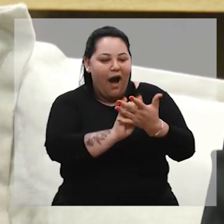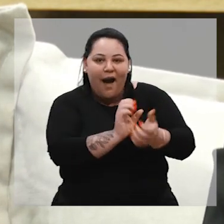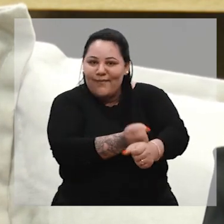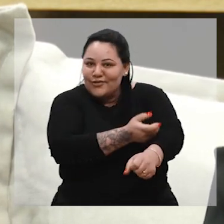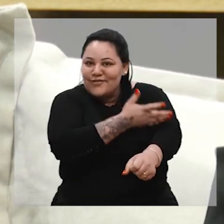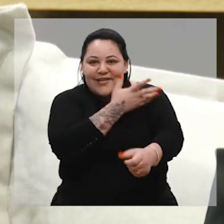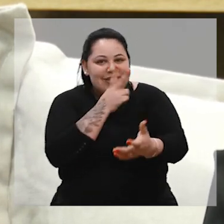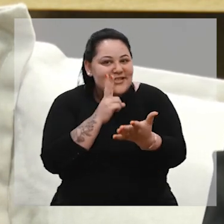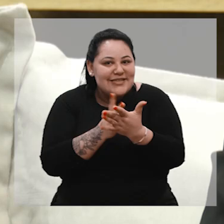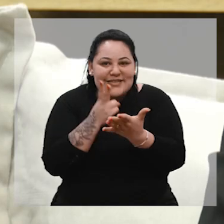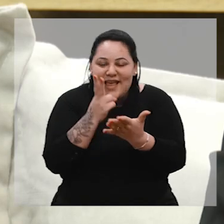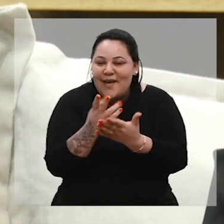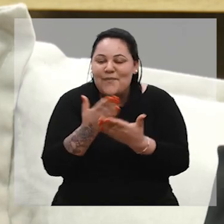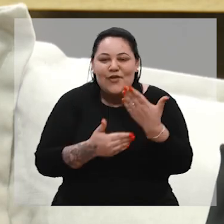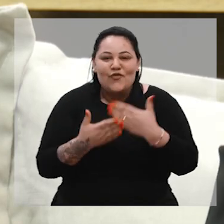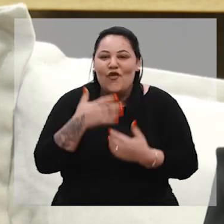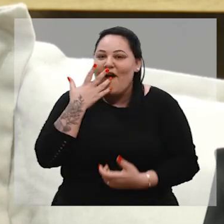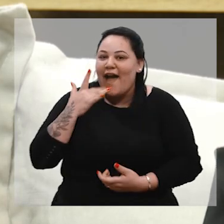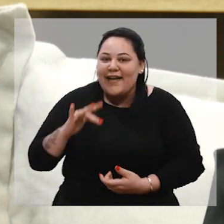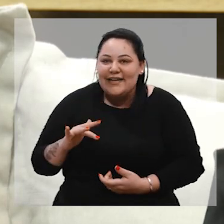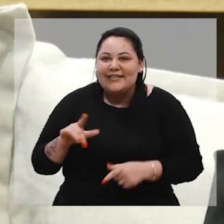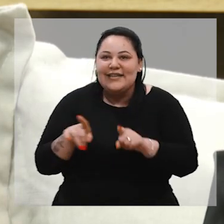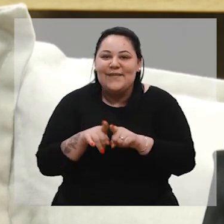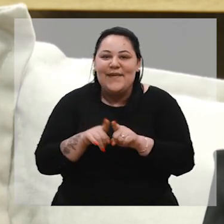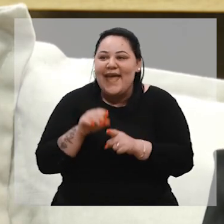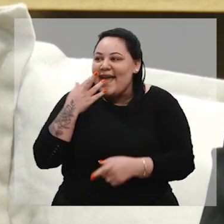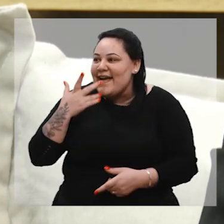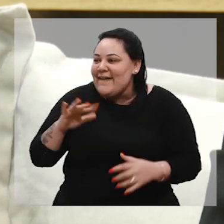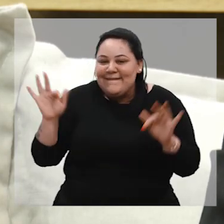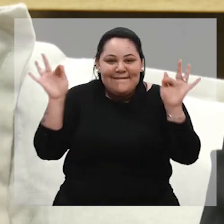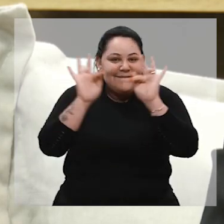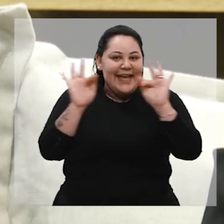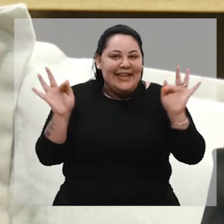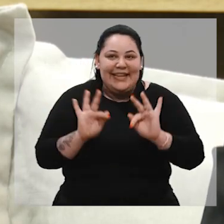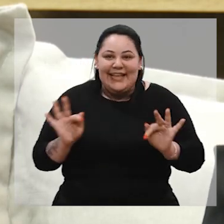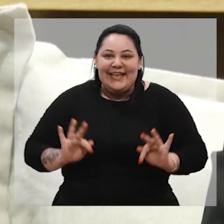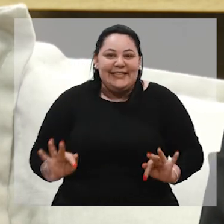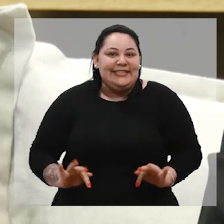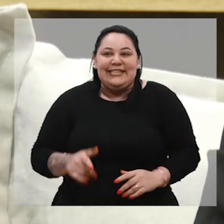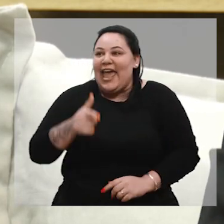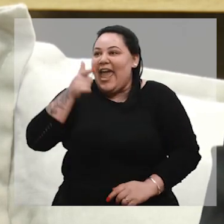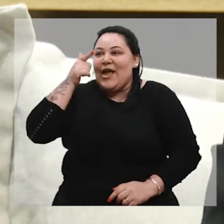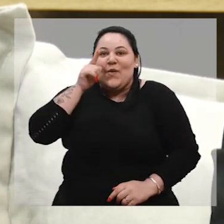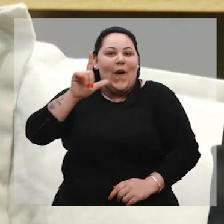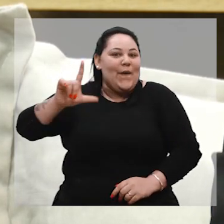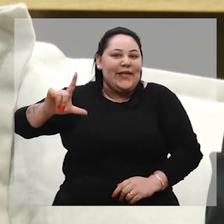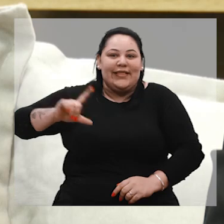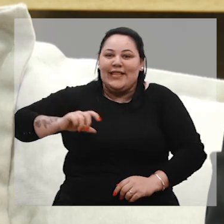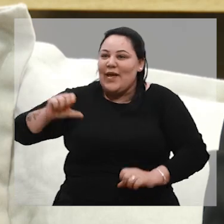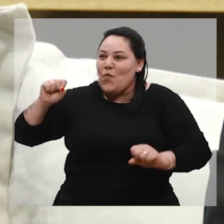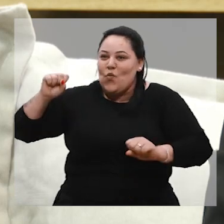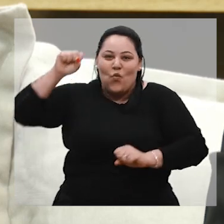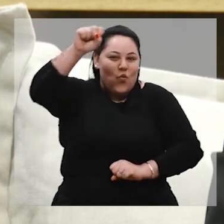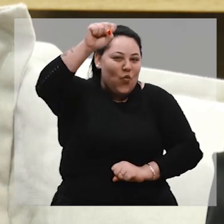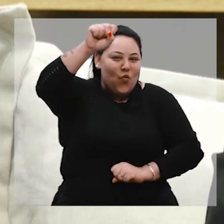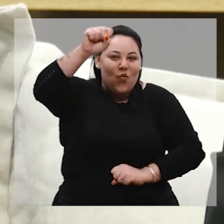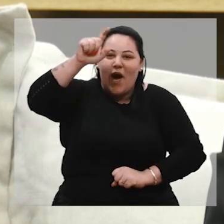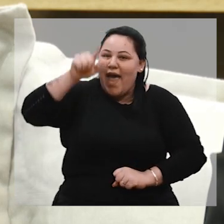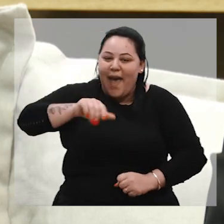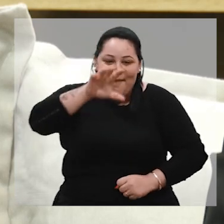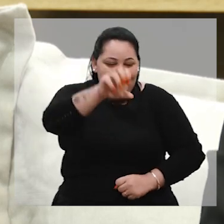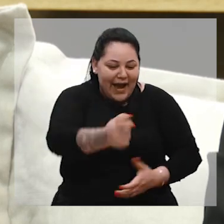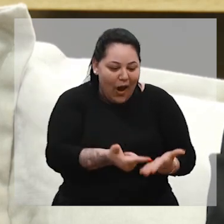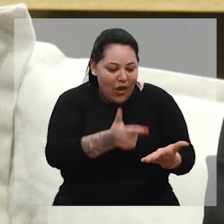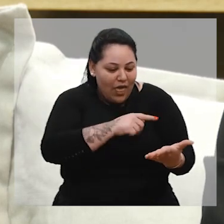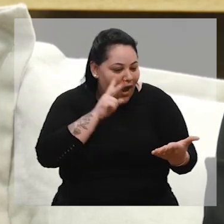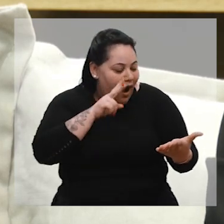acontece é emocionante, sempre emocionante, todas as crianças, e eles ficam realizados como se eles tivessem ganhado um superpoder, né,